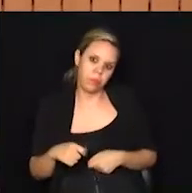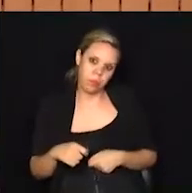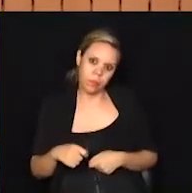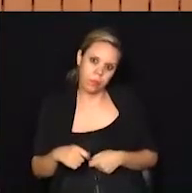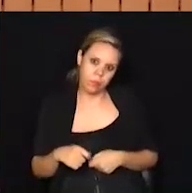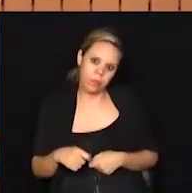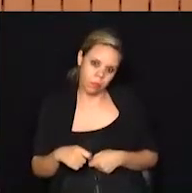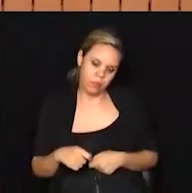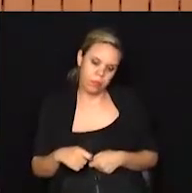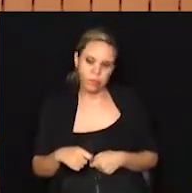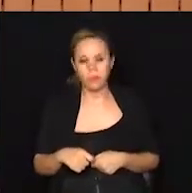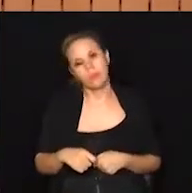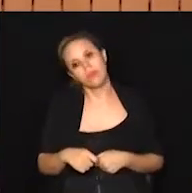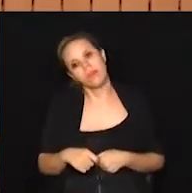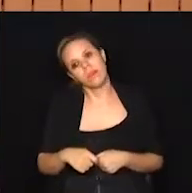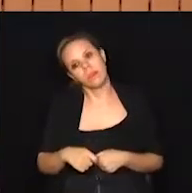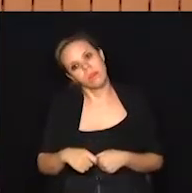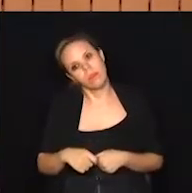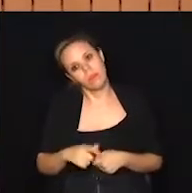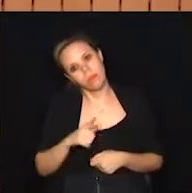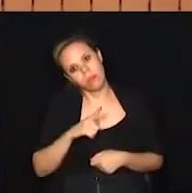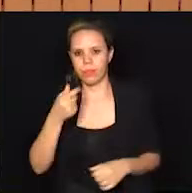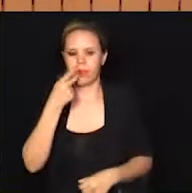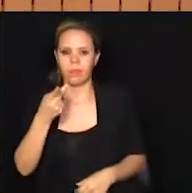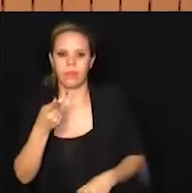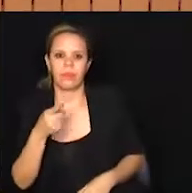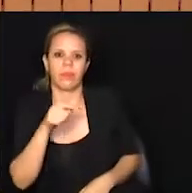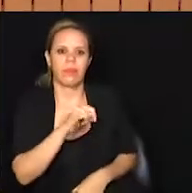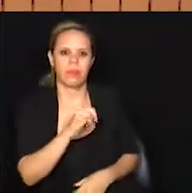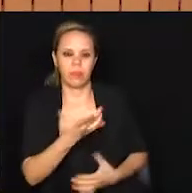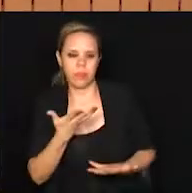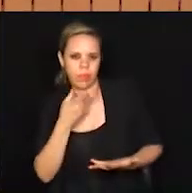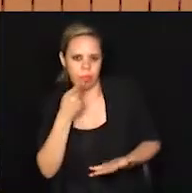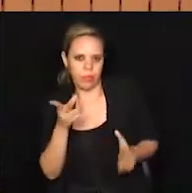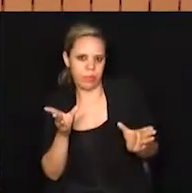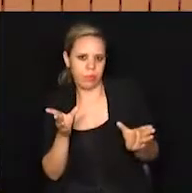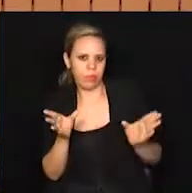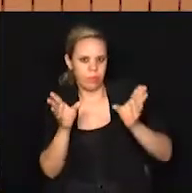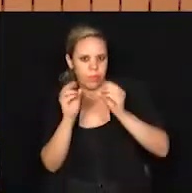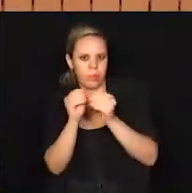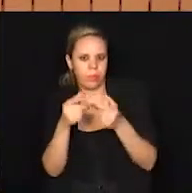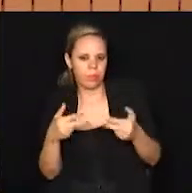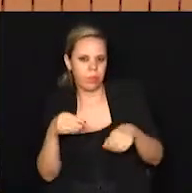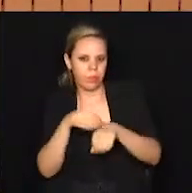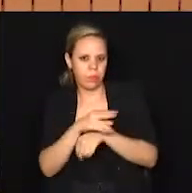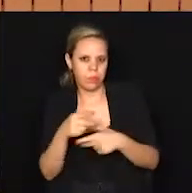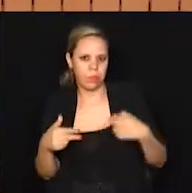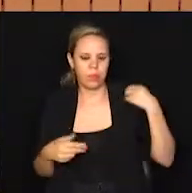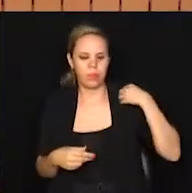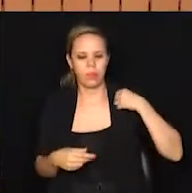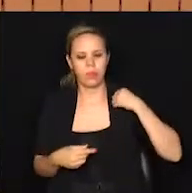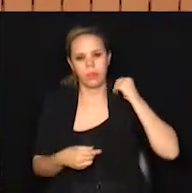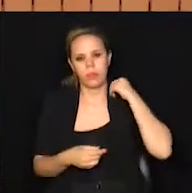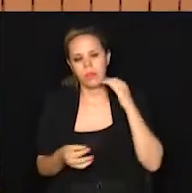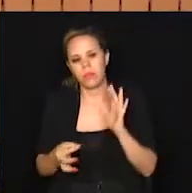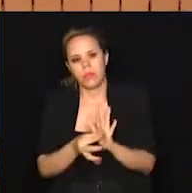foi inclusive uma das pessoas que estimularam a realização desse debate, mas realmente ficou um pouco prejudicado.